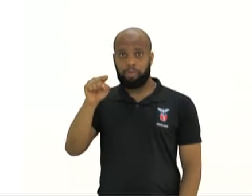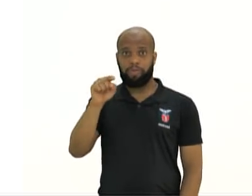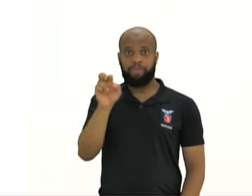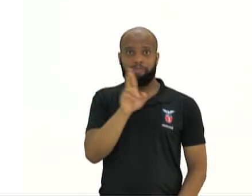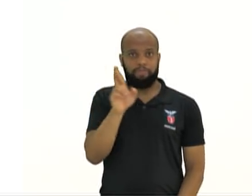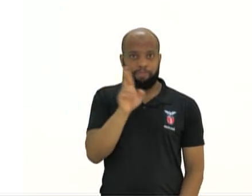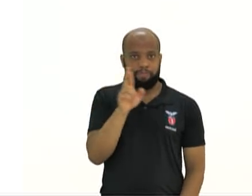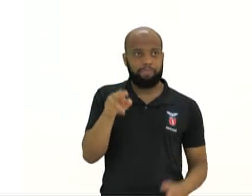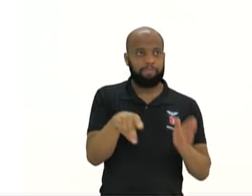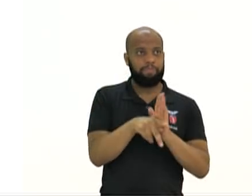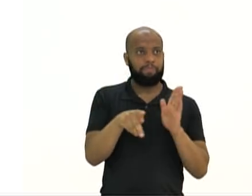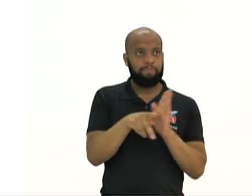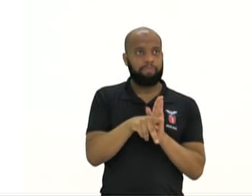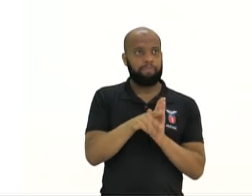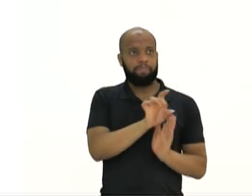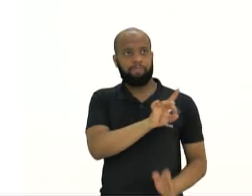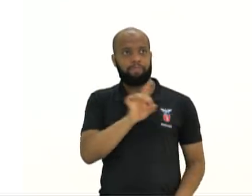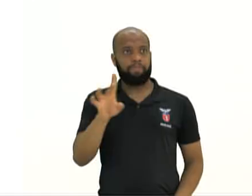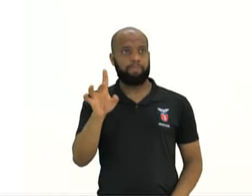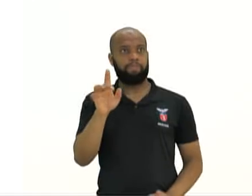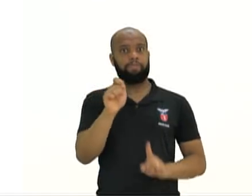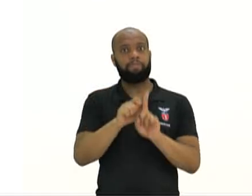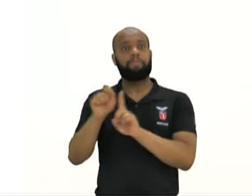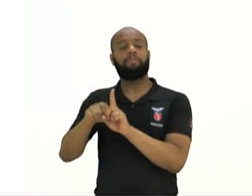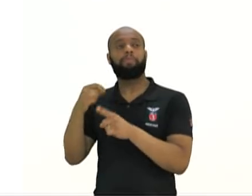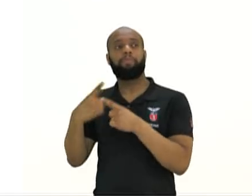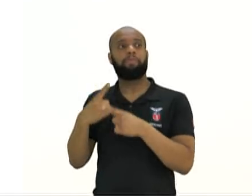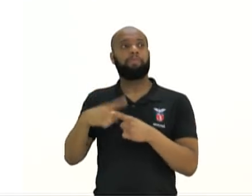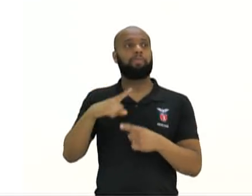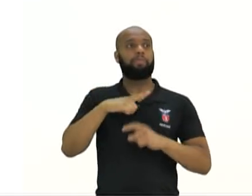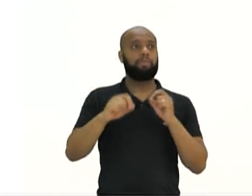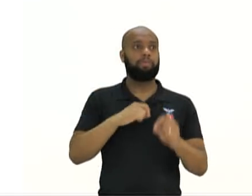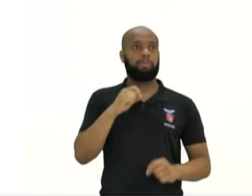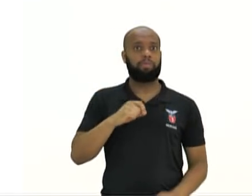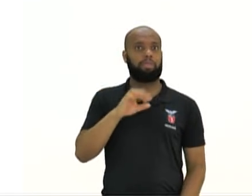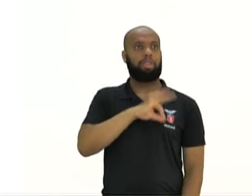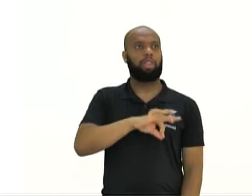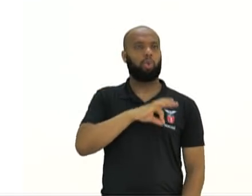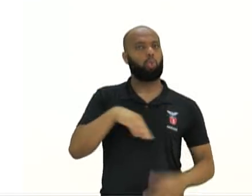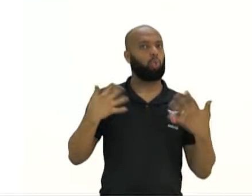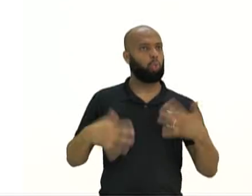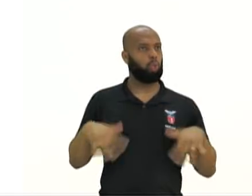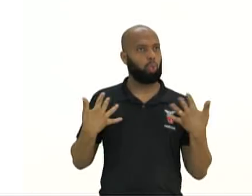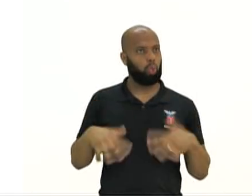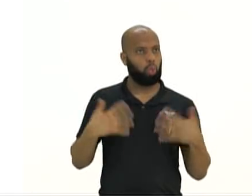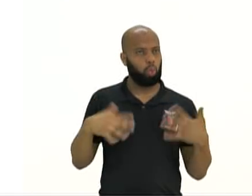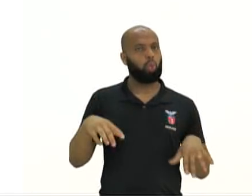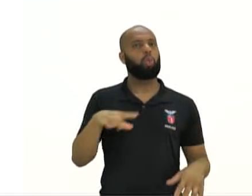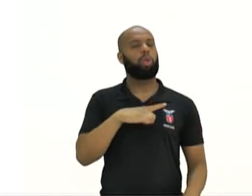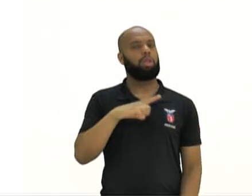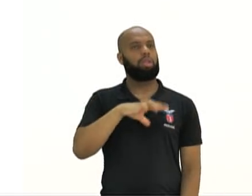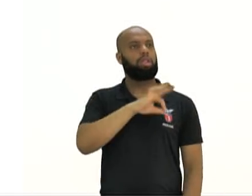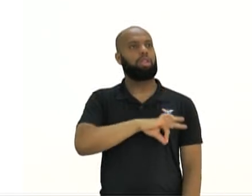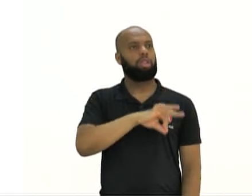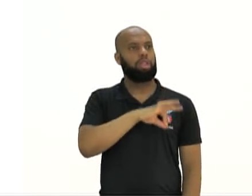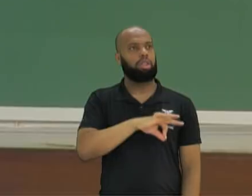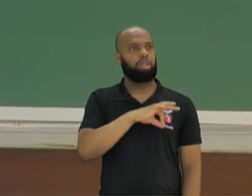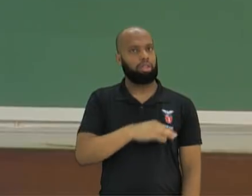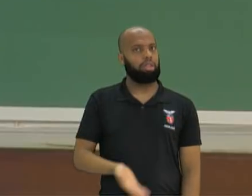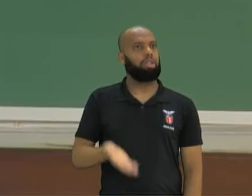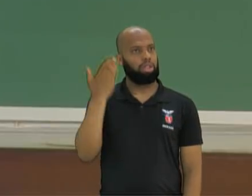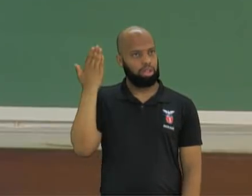de preço do dólar, né, são ganhos expressivos, né? Eles têm uma renda per capita bem